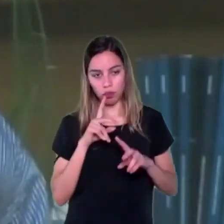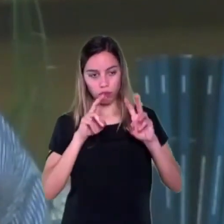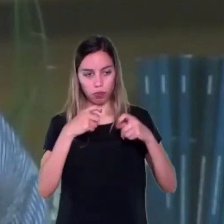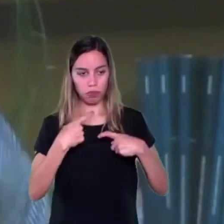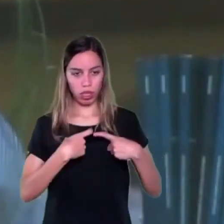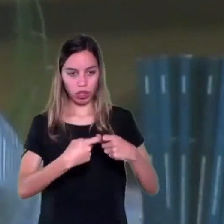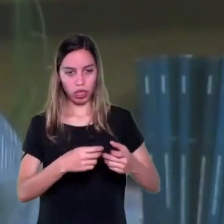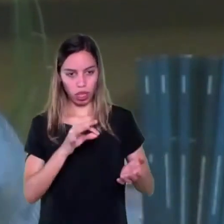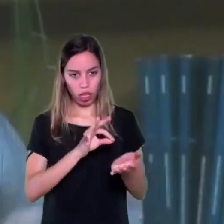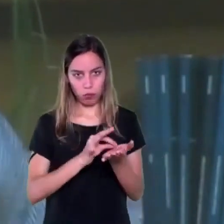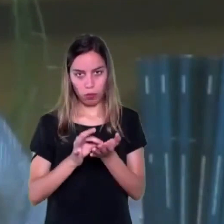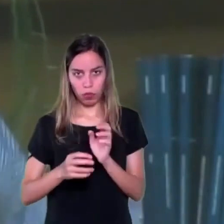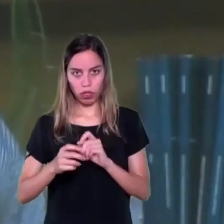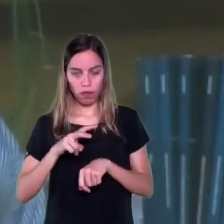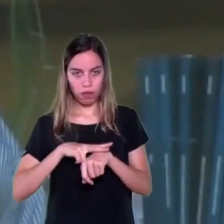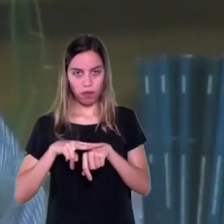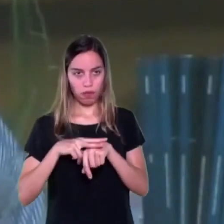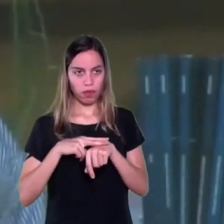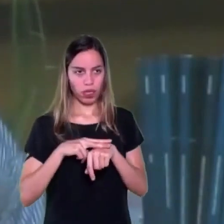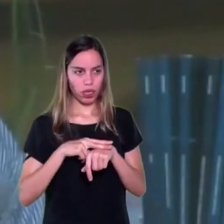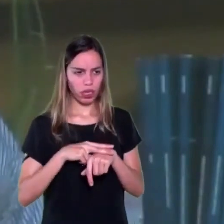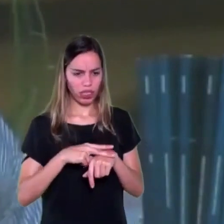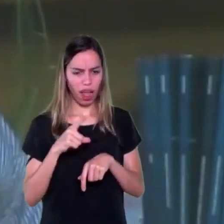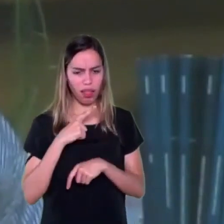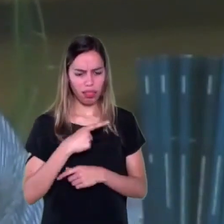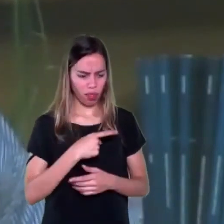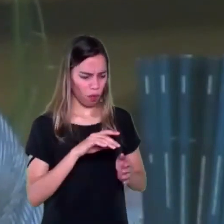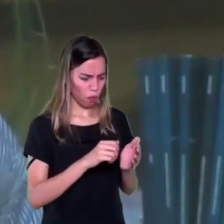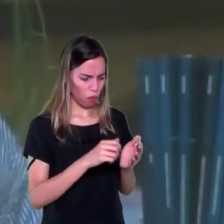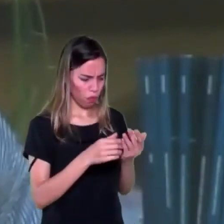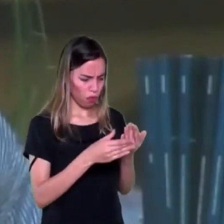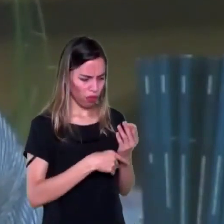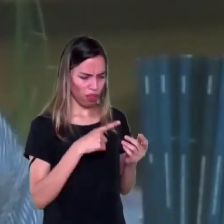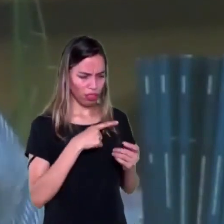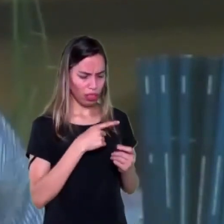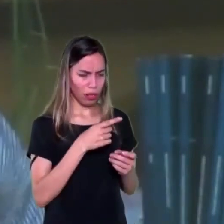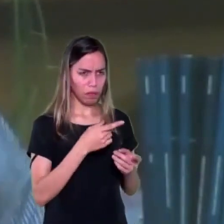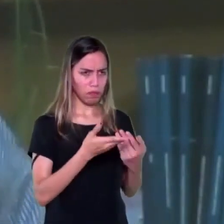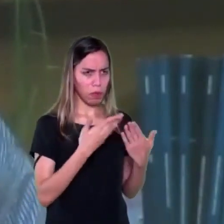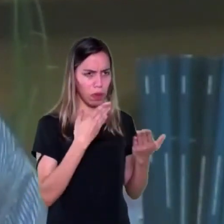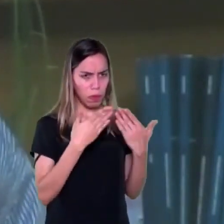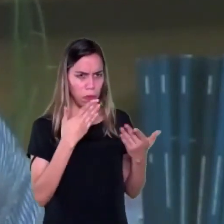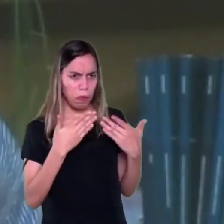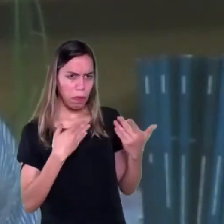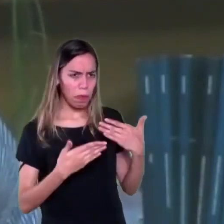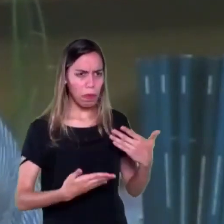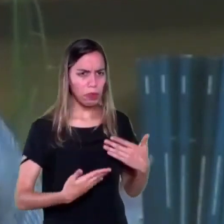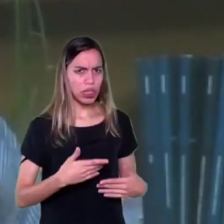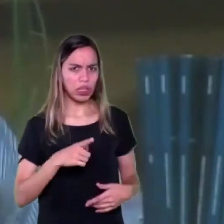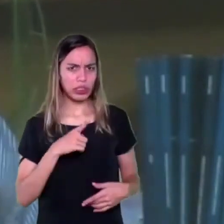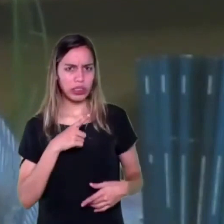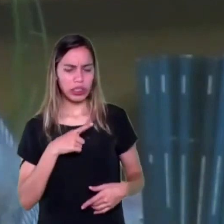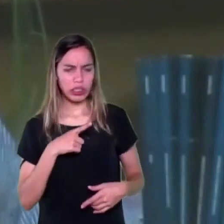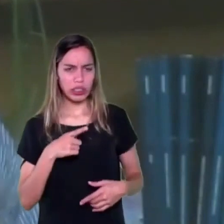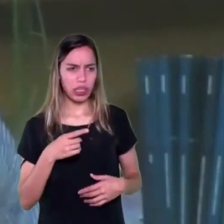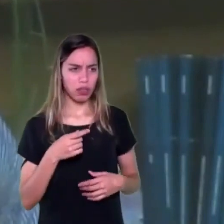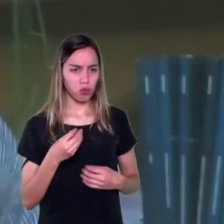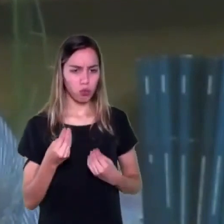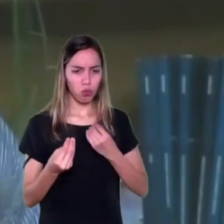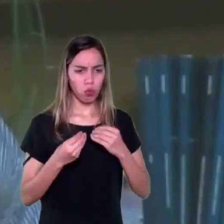ele é muito cheio de diálogos, e indicações de